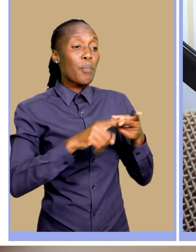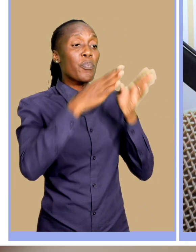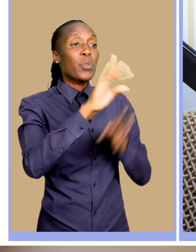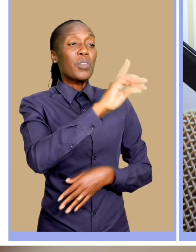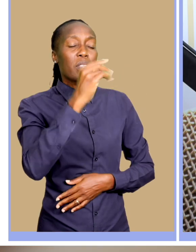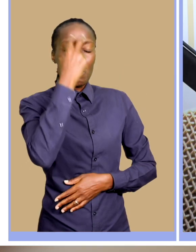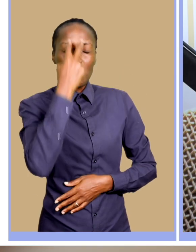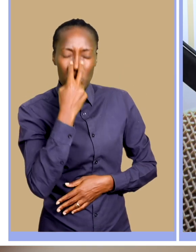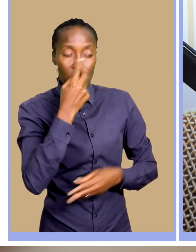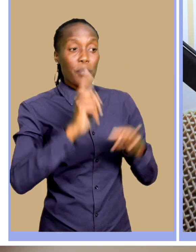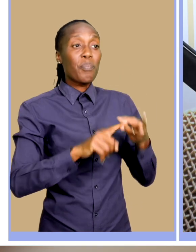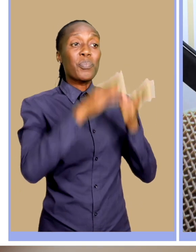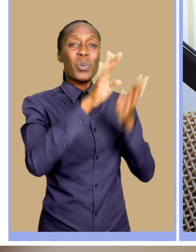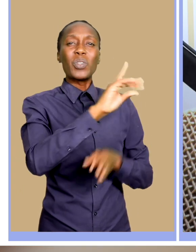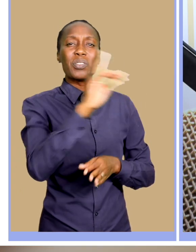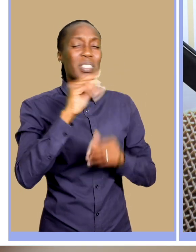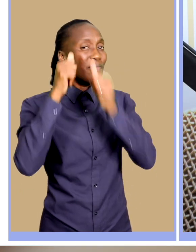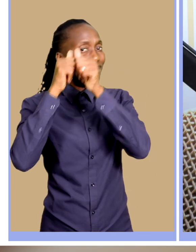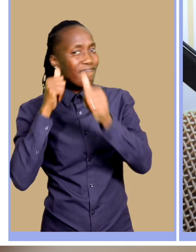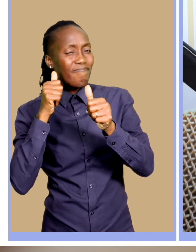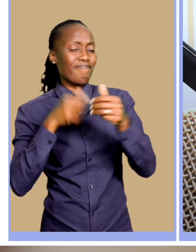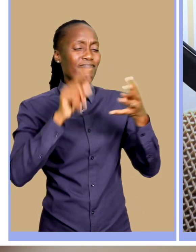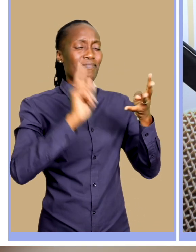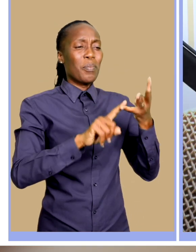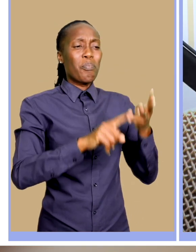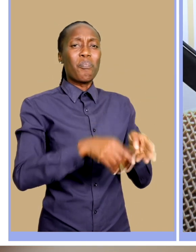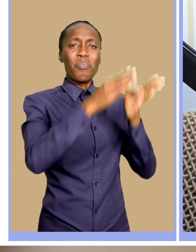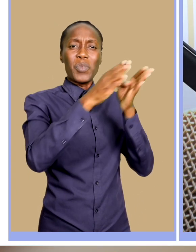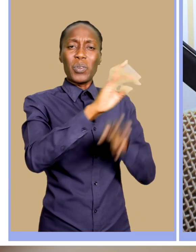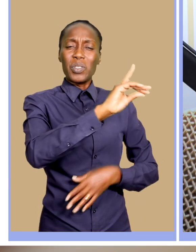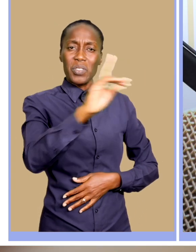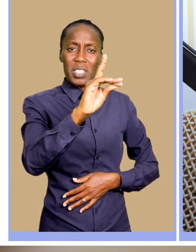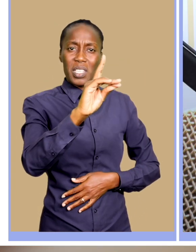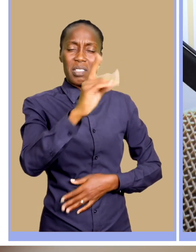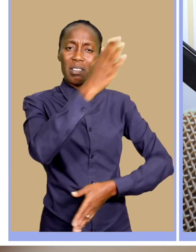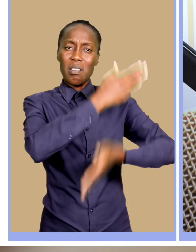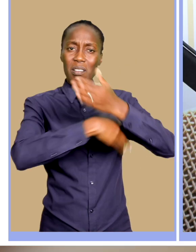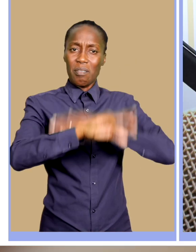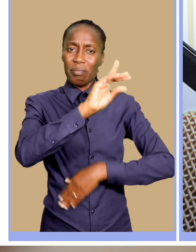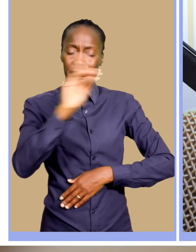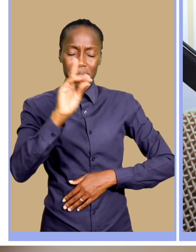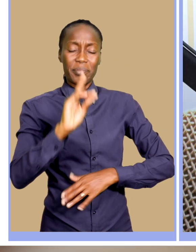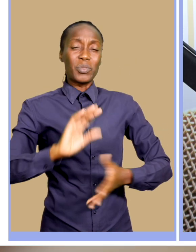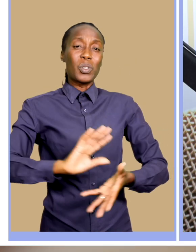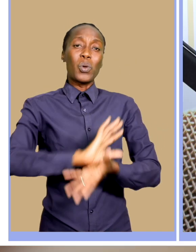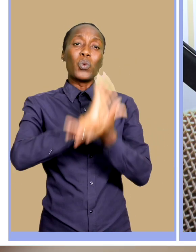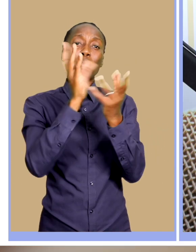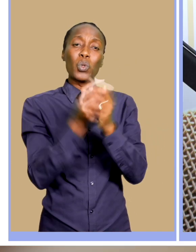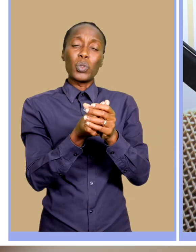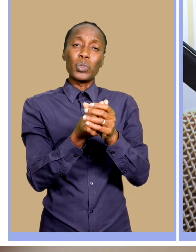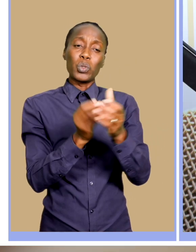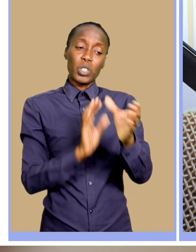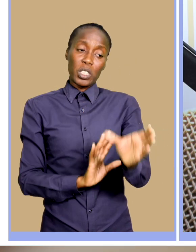cognitiva, pessoa com deficiência física, e que todas elas precisam de